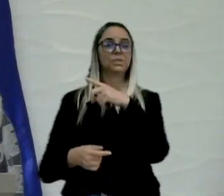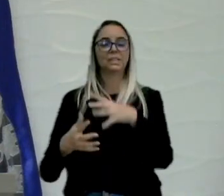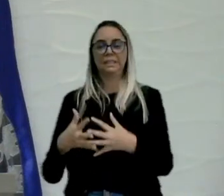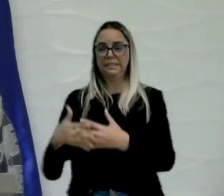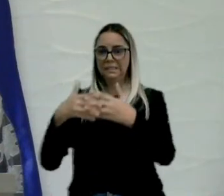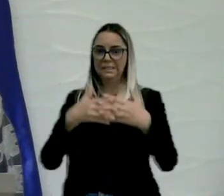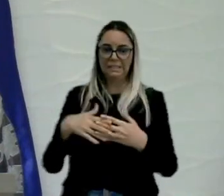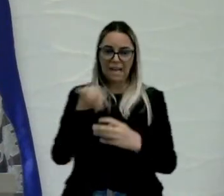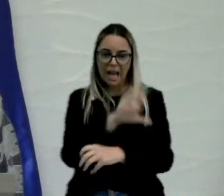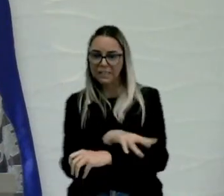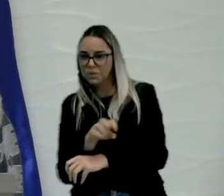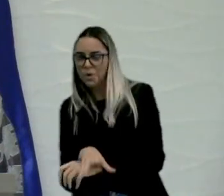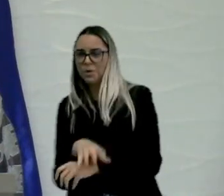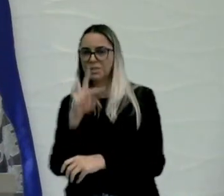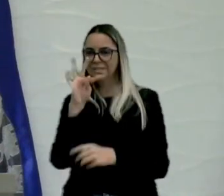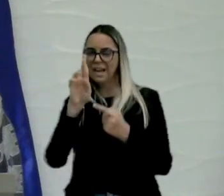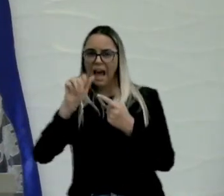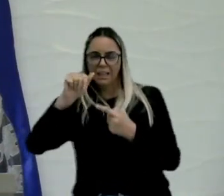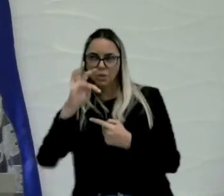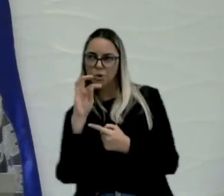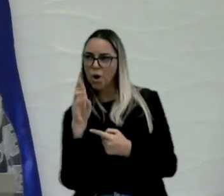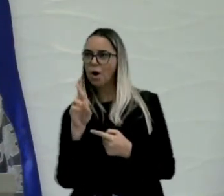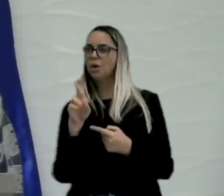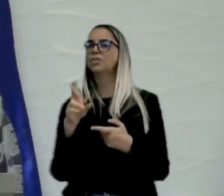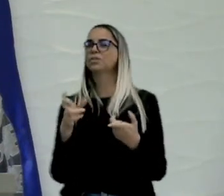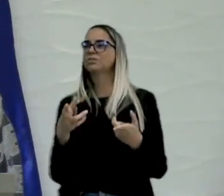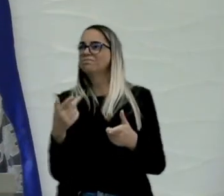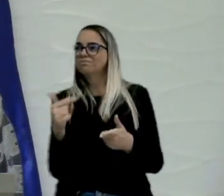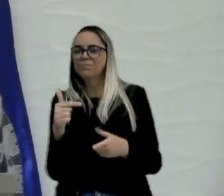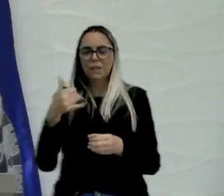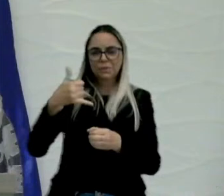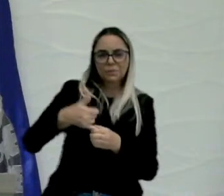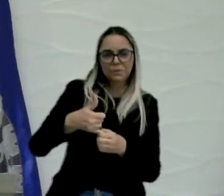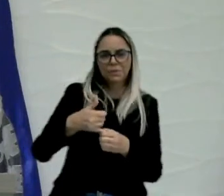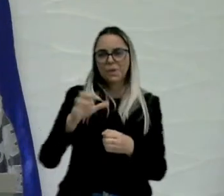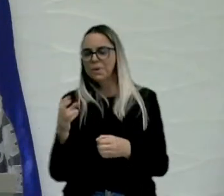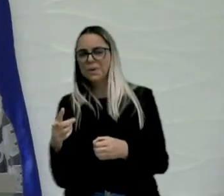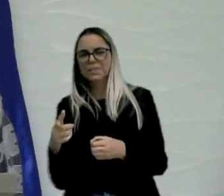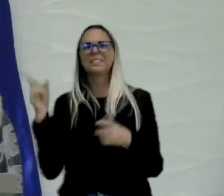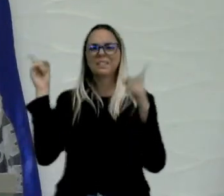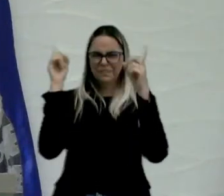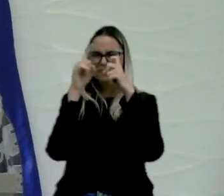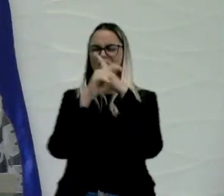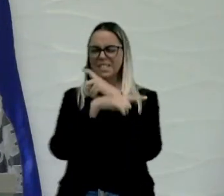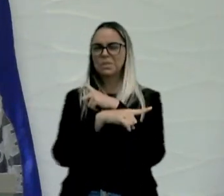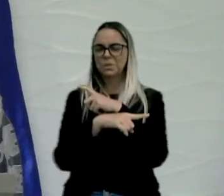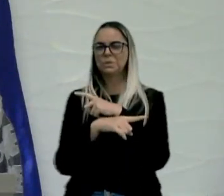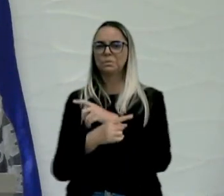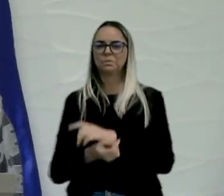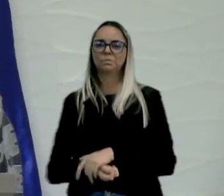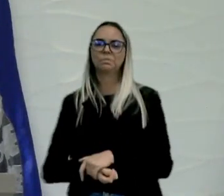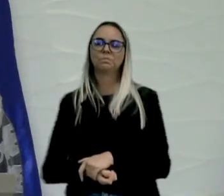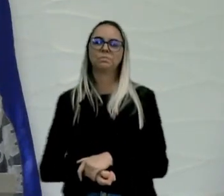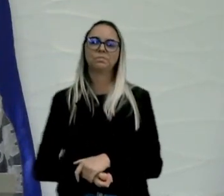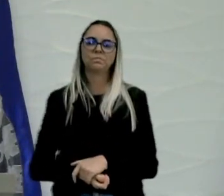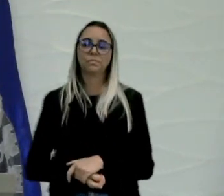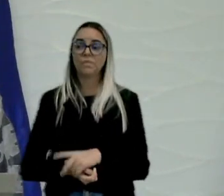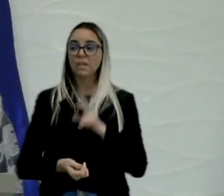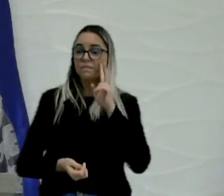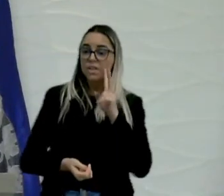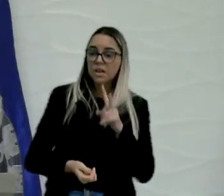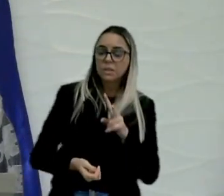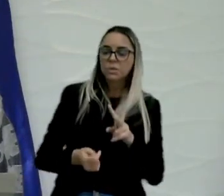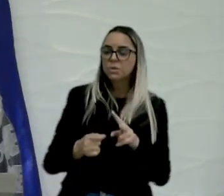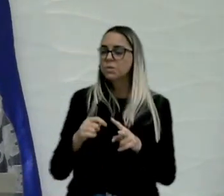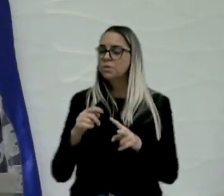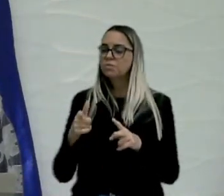tem os equipamentos não tem o combustível é uma dificuldade triste Tava lá no assentamento osel o